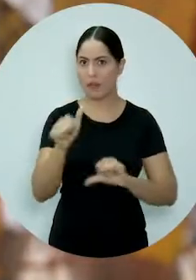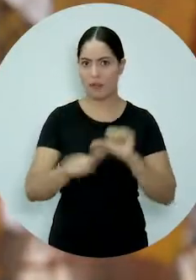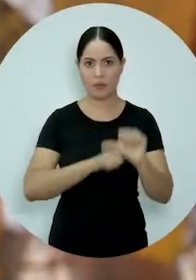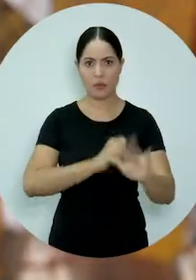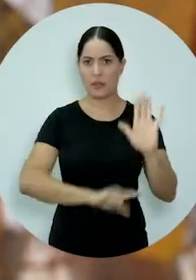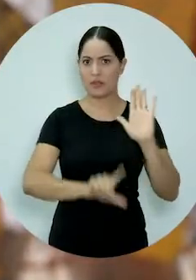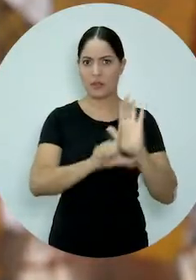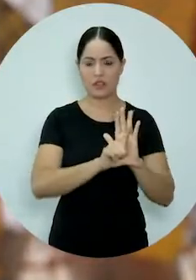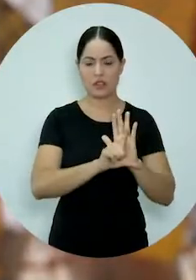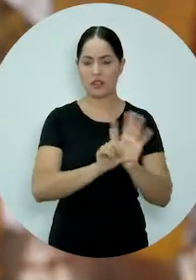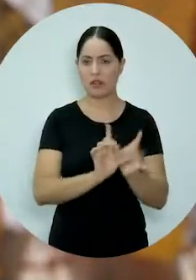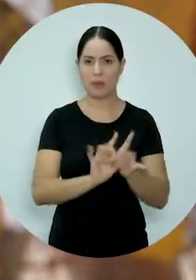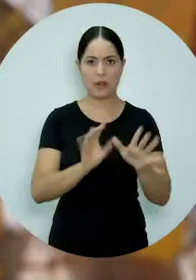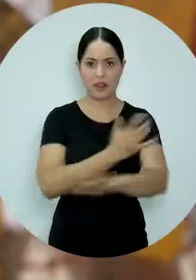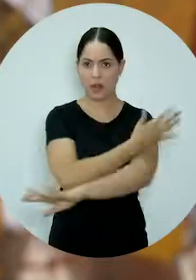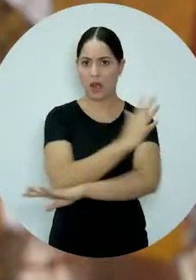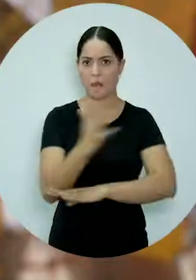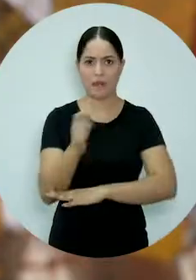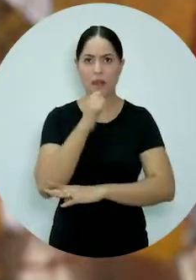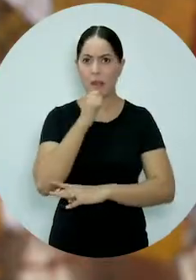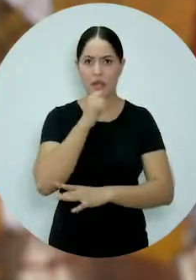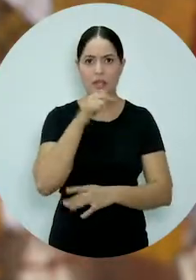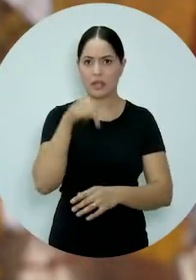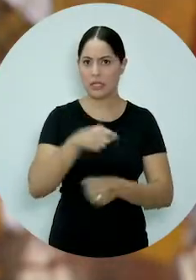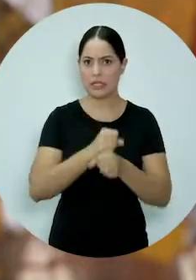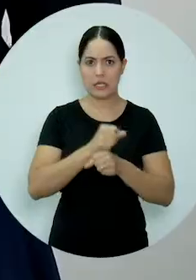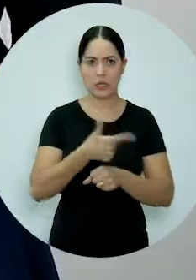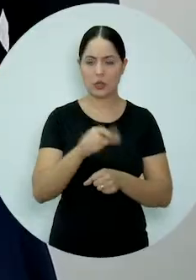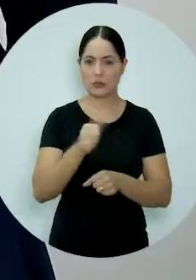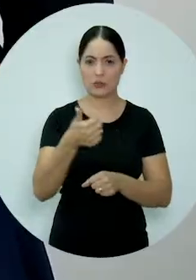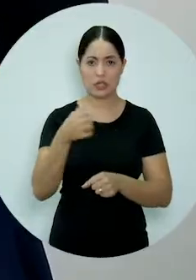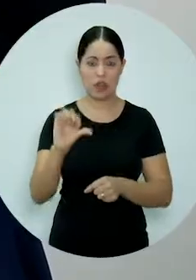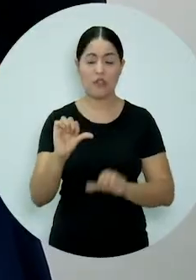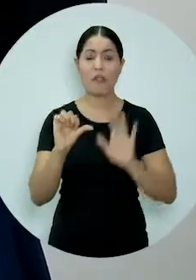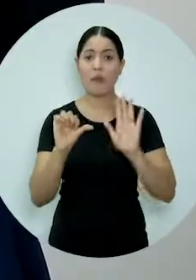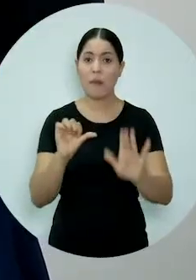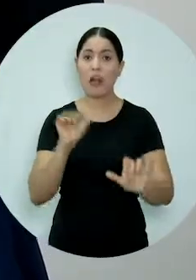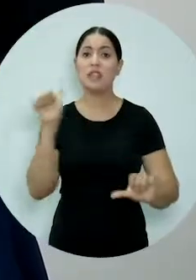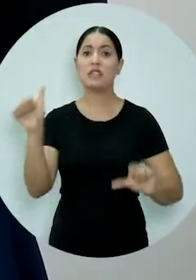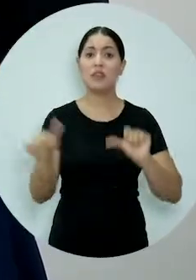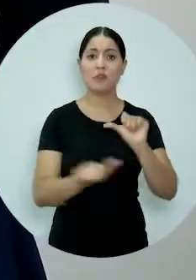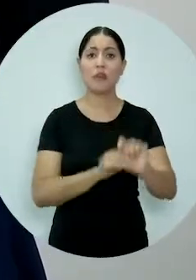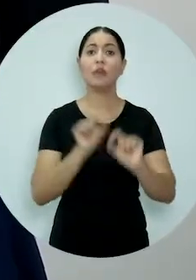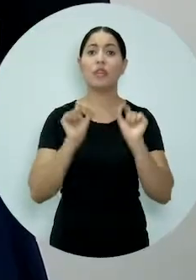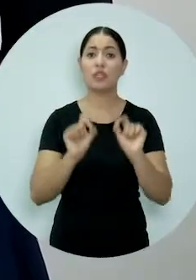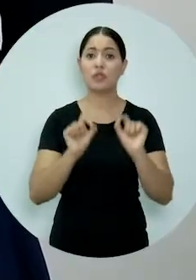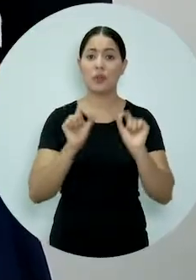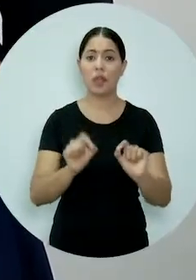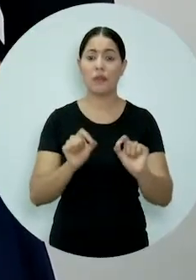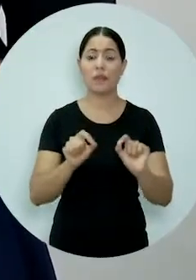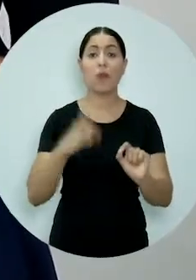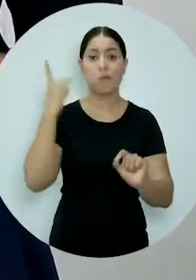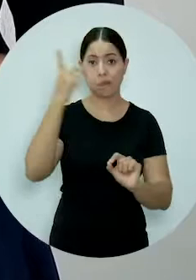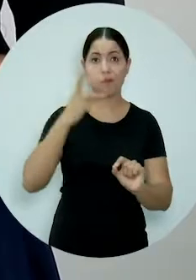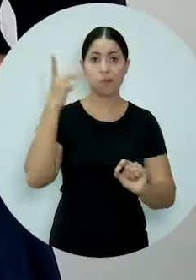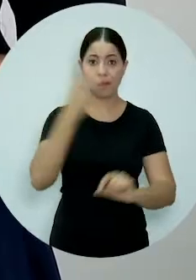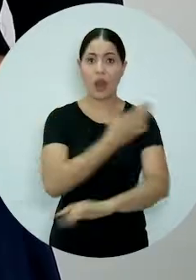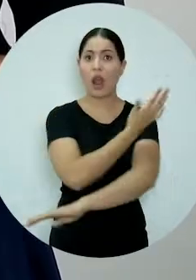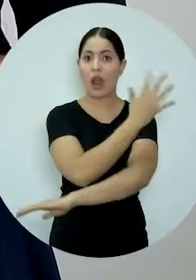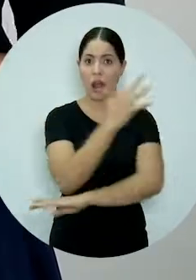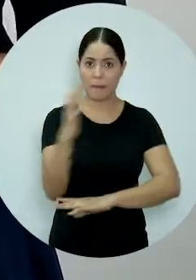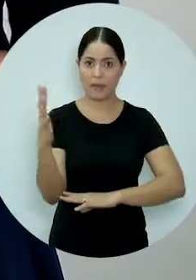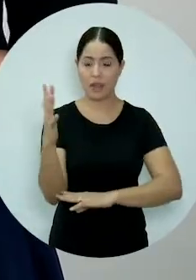muito drásticas na legislação ambiental neste ano de 2019, mas nós tivemos uma mudança de política